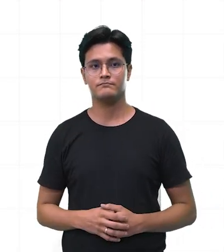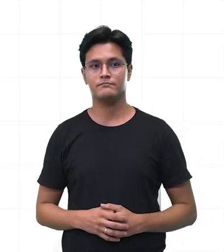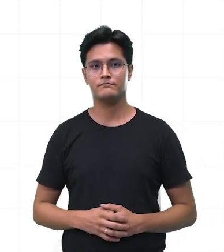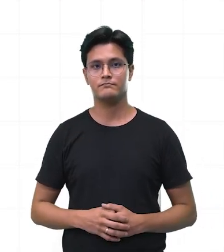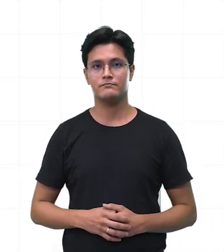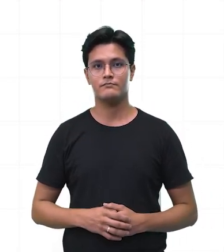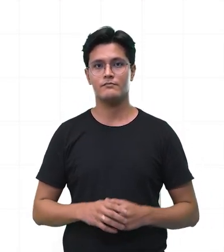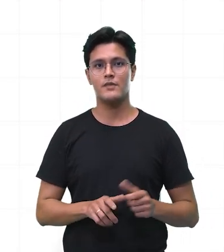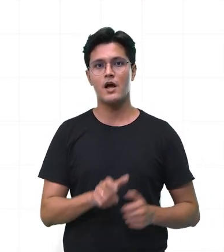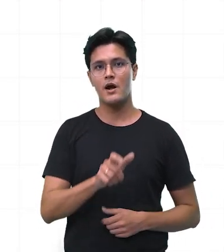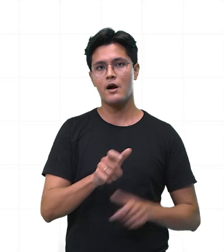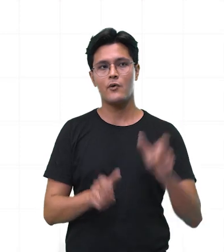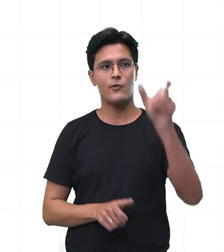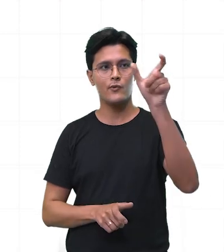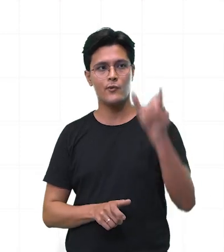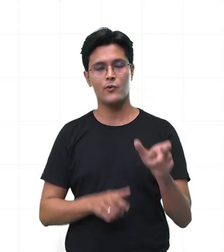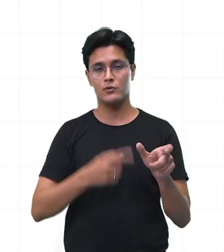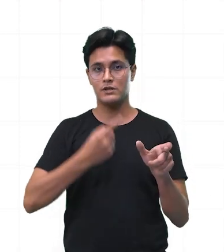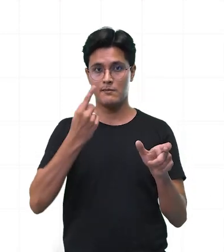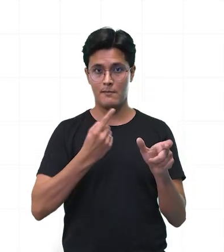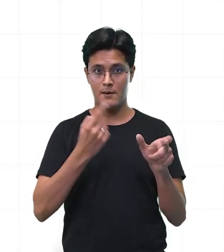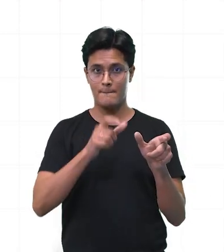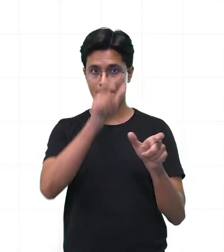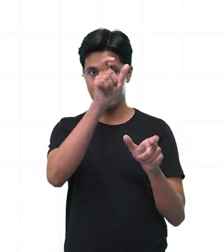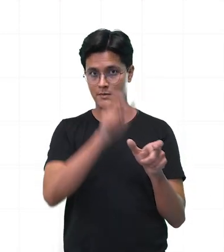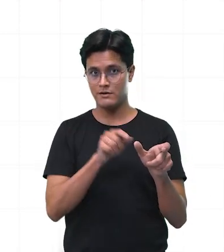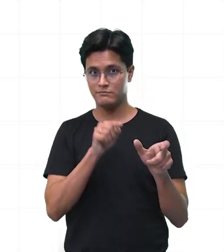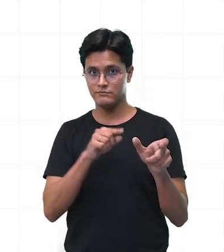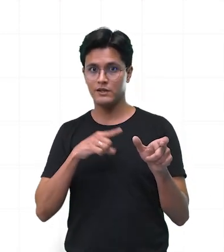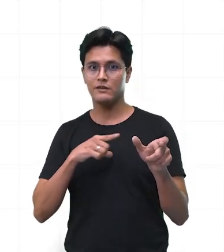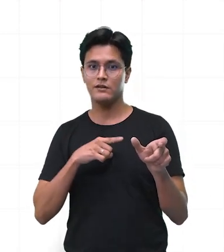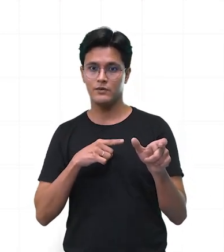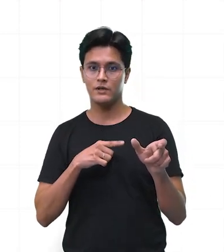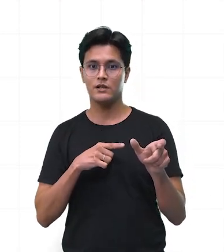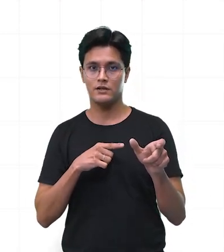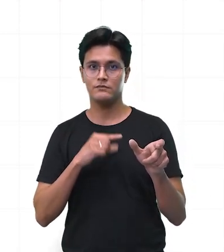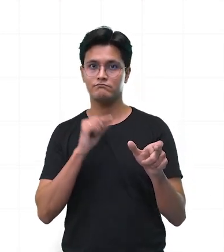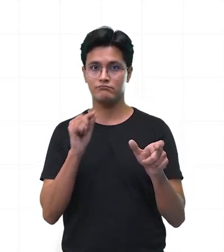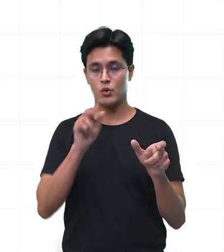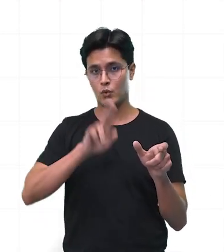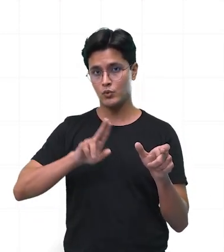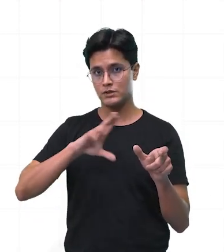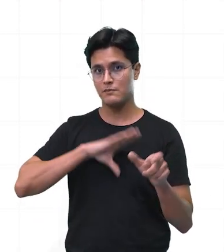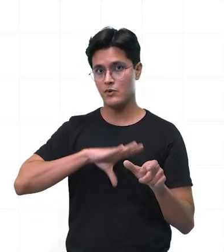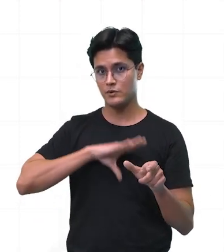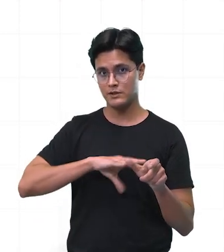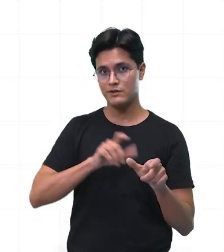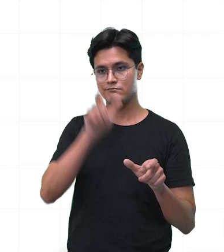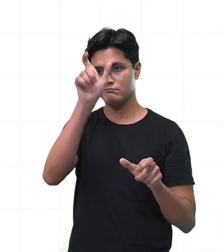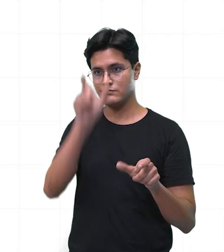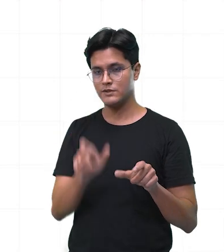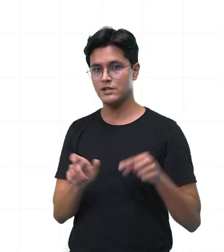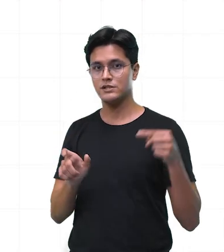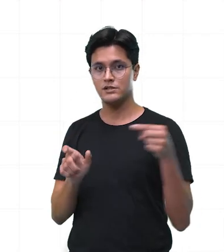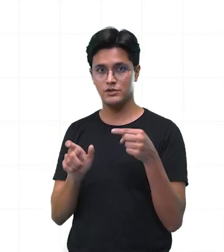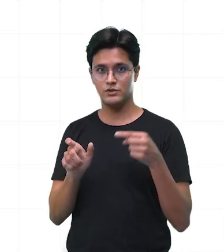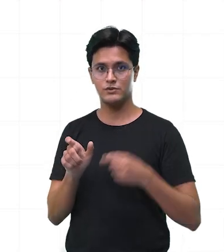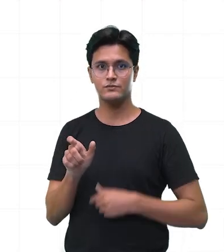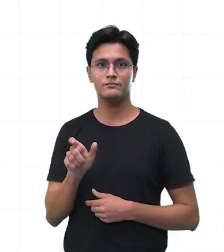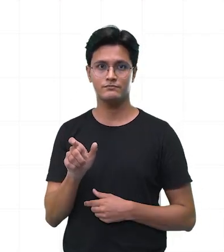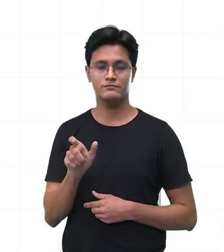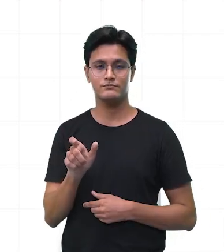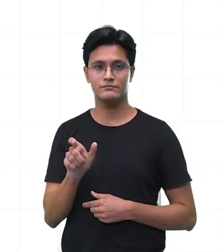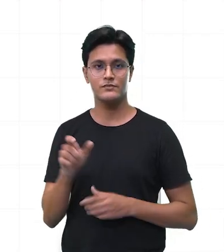primeira coluna, nós temos aí essa tabela em língua portuguesa. E na segunda coluna, nós temos ela